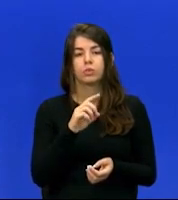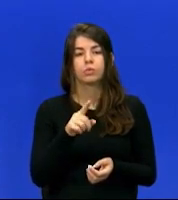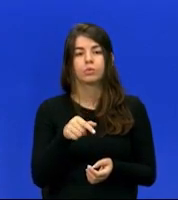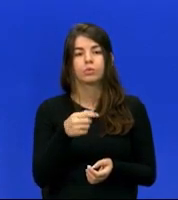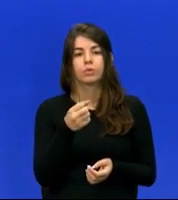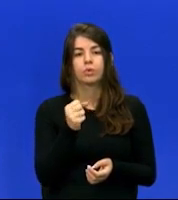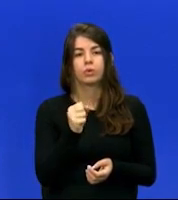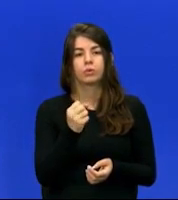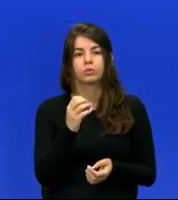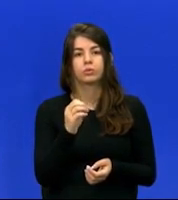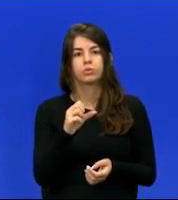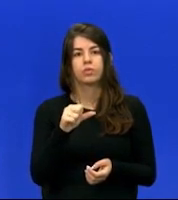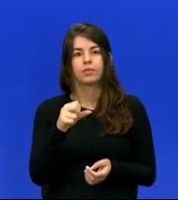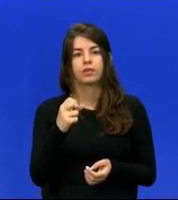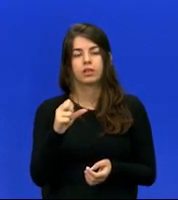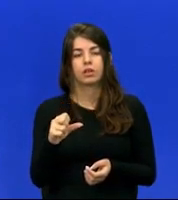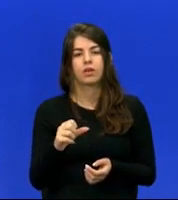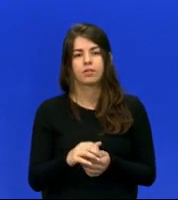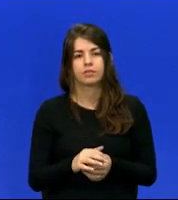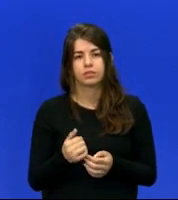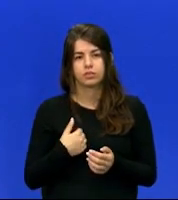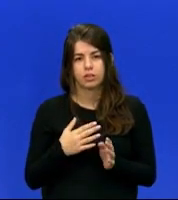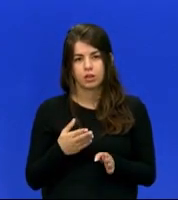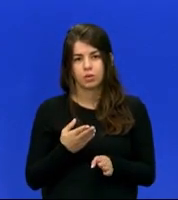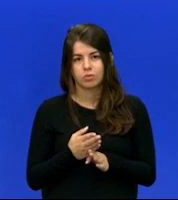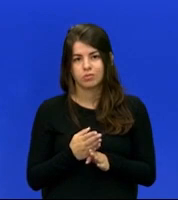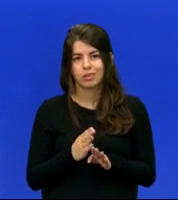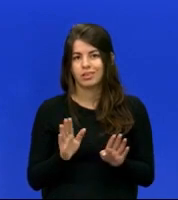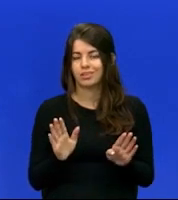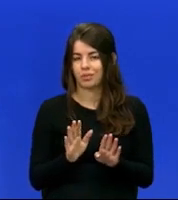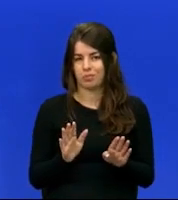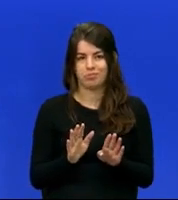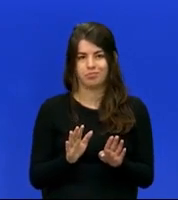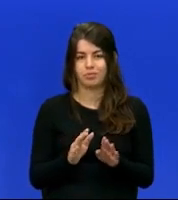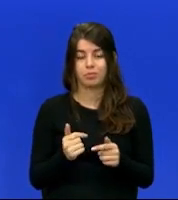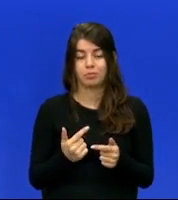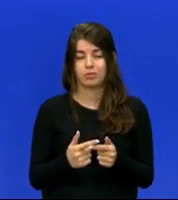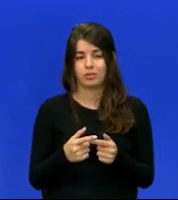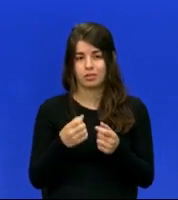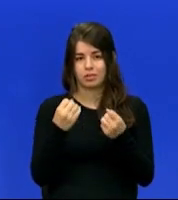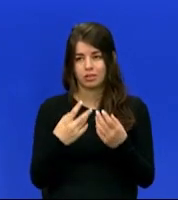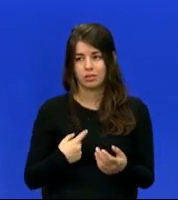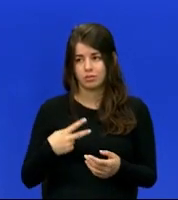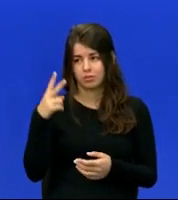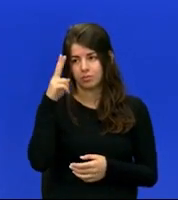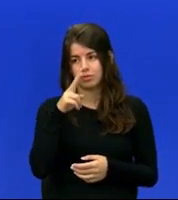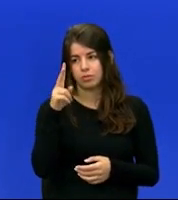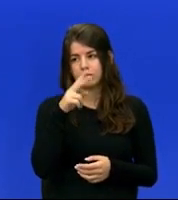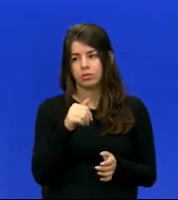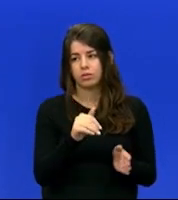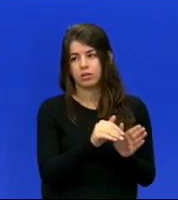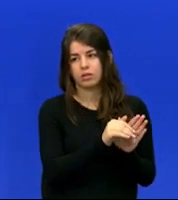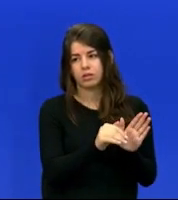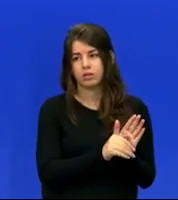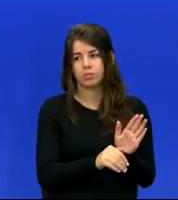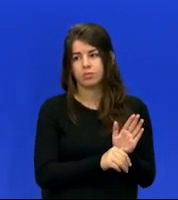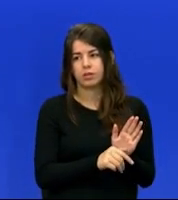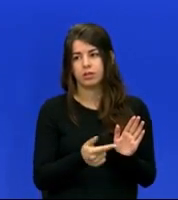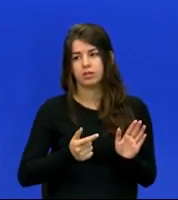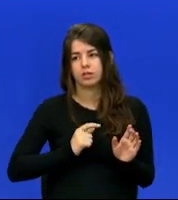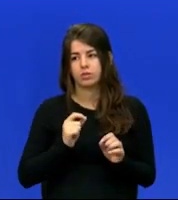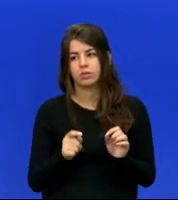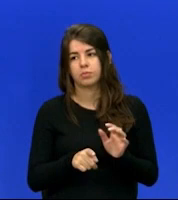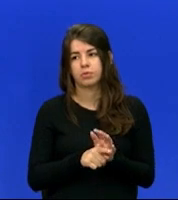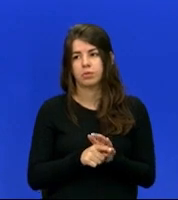0,8599. Mas essa é a área que eu procuro? Não, porque a tabela fornecida é